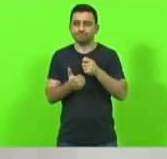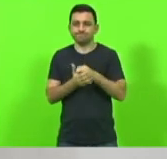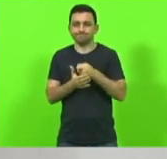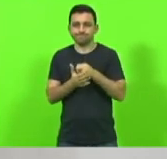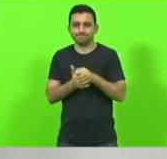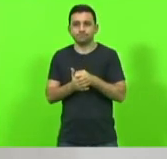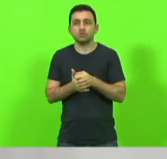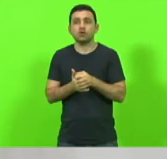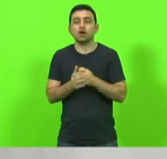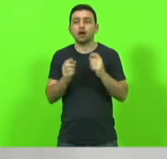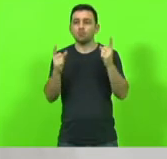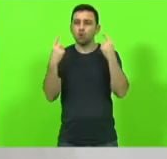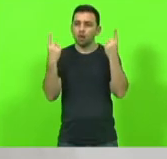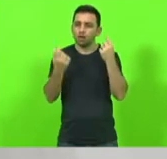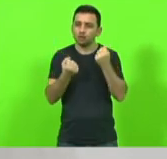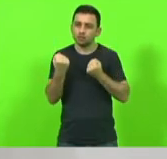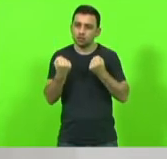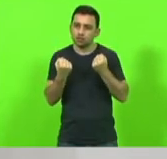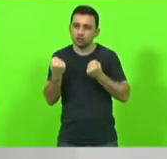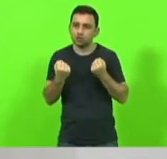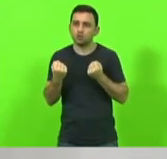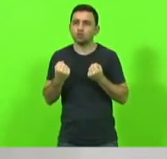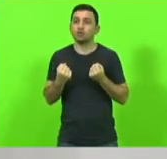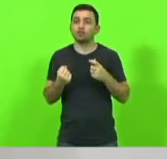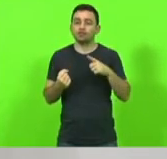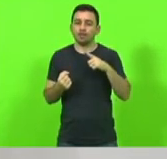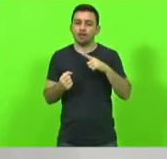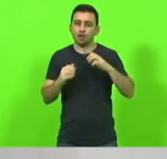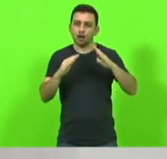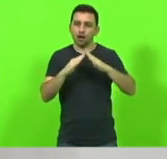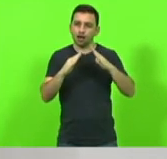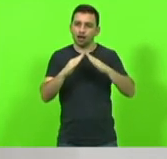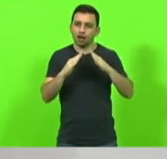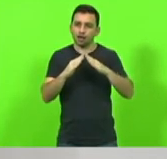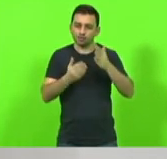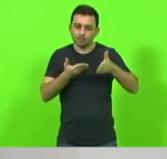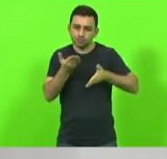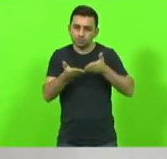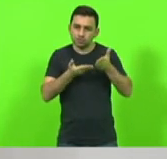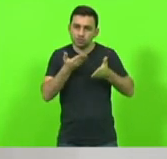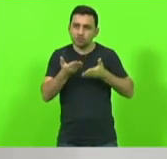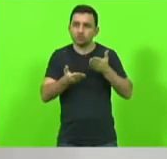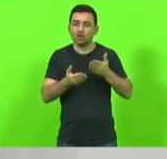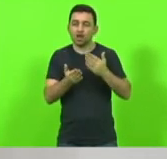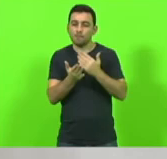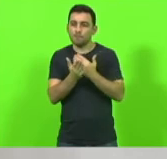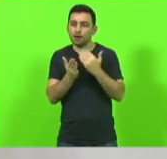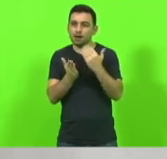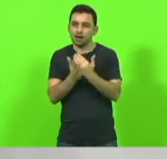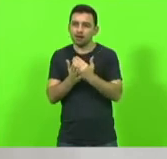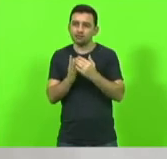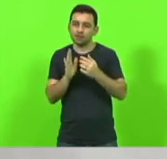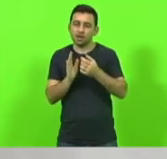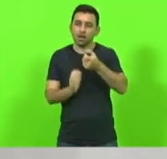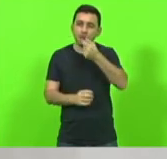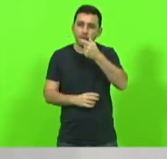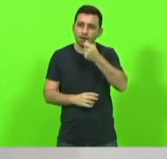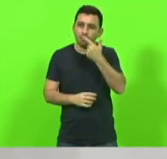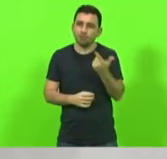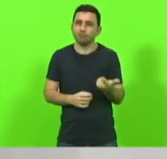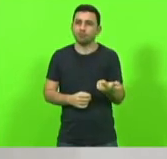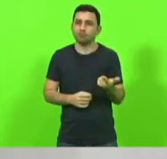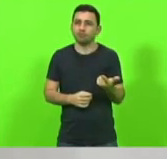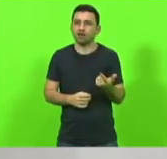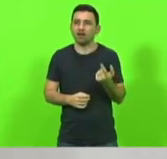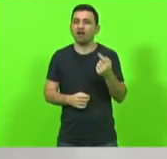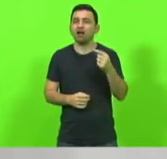uma ambulância, de um posto de atendimento, de ter mais remédios, tudo isso que é conseguido com